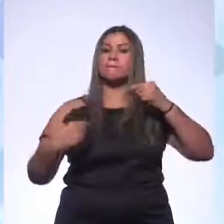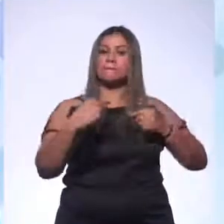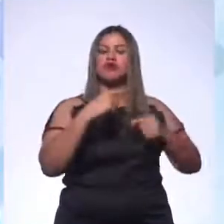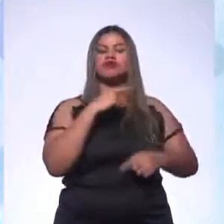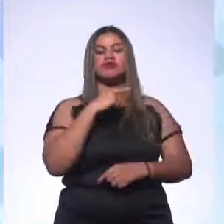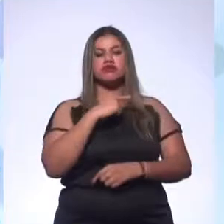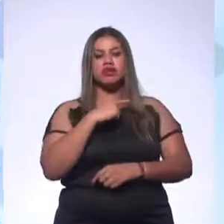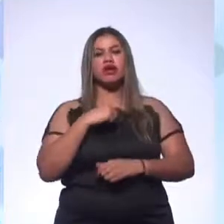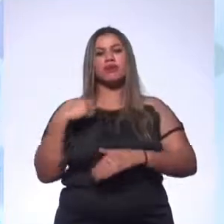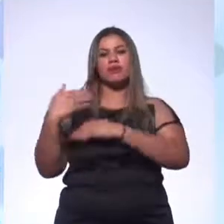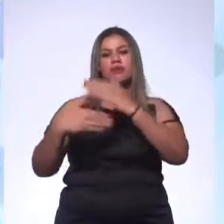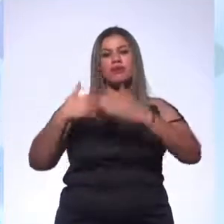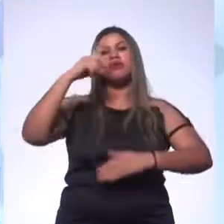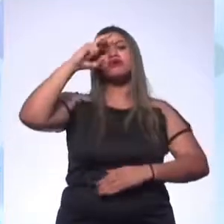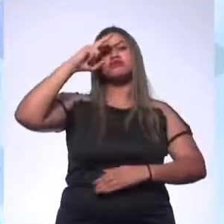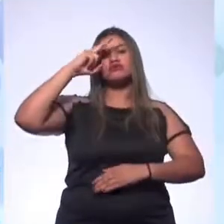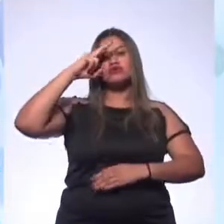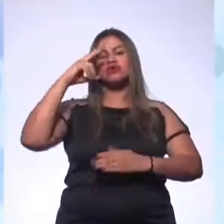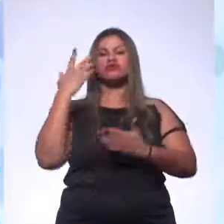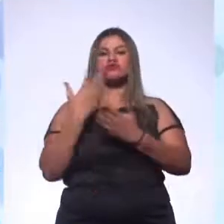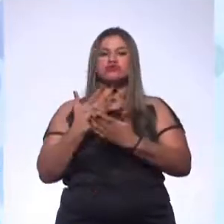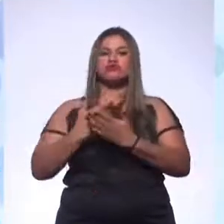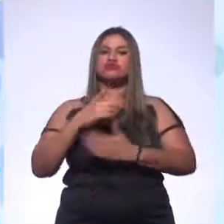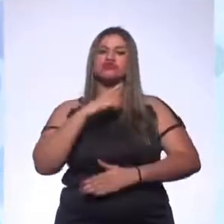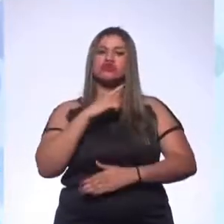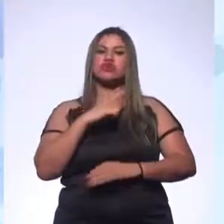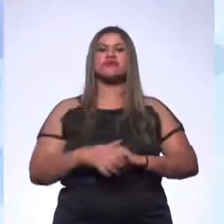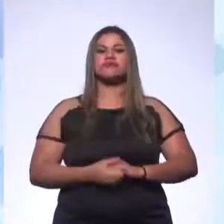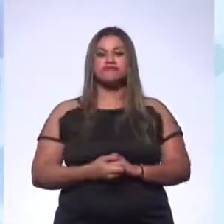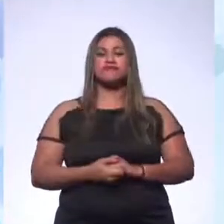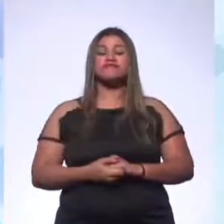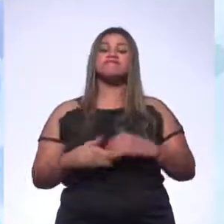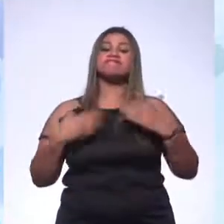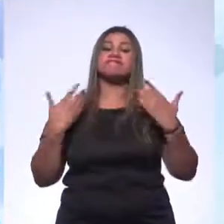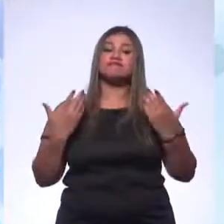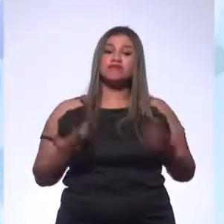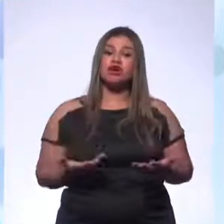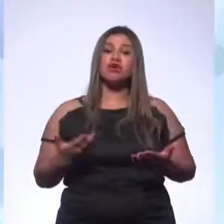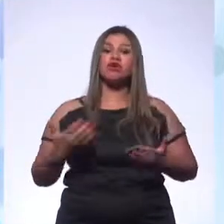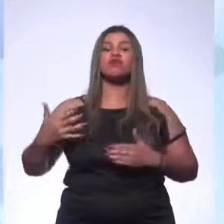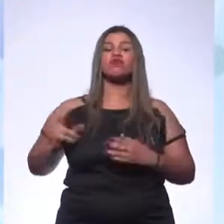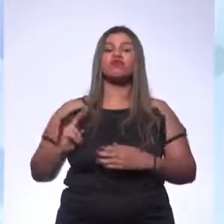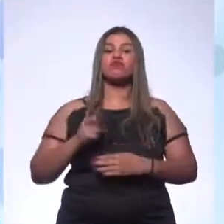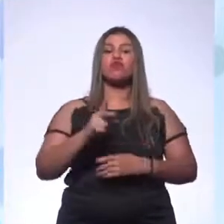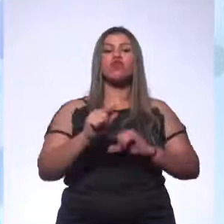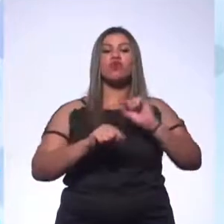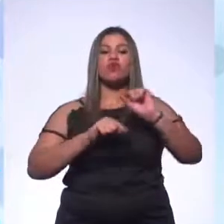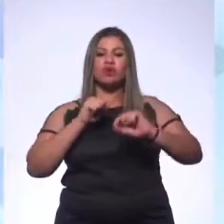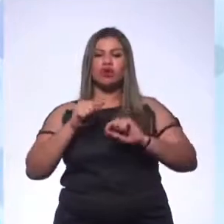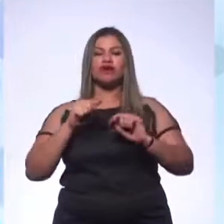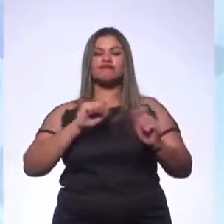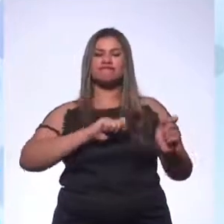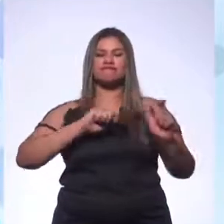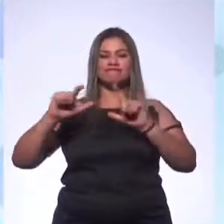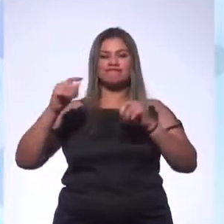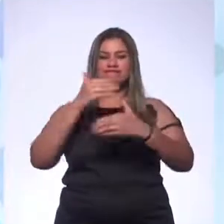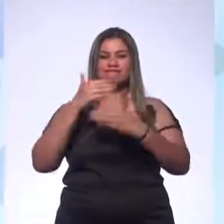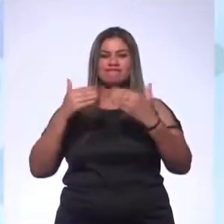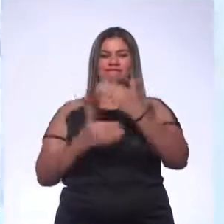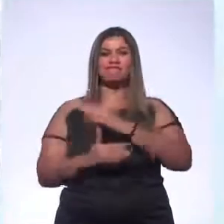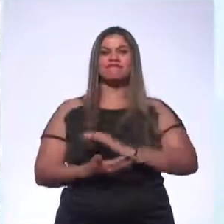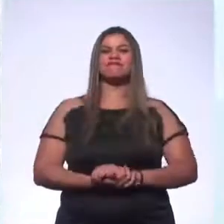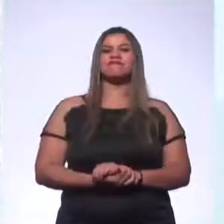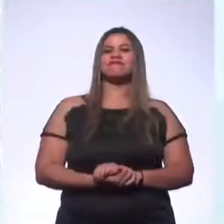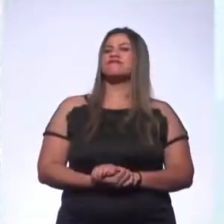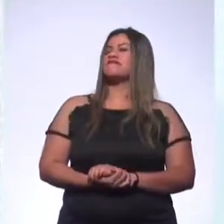processo histórico que nós estamos estudando hoje. Vamos então dar continuidade com a próxima tela.